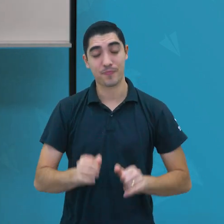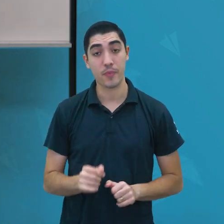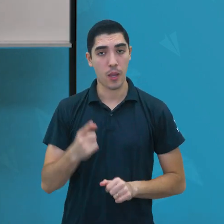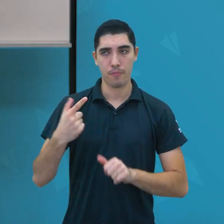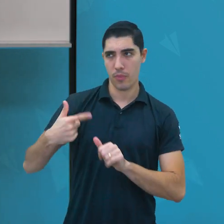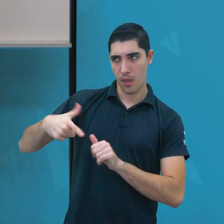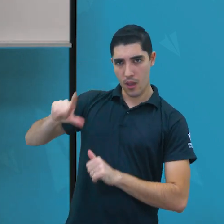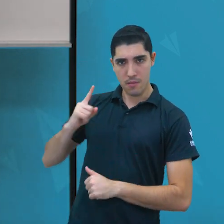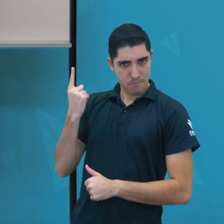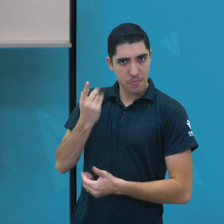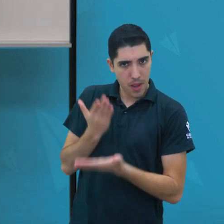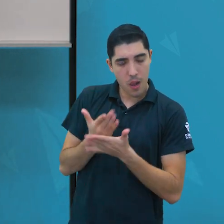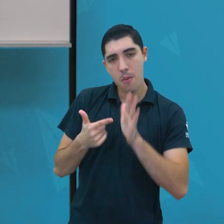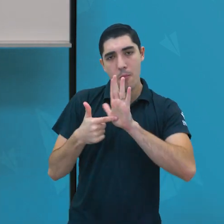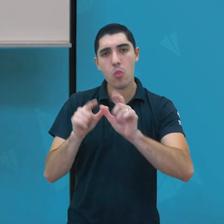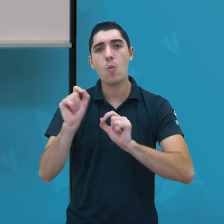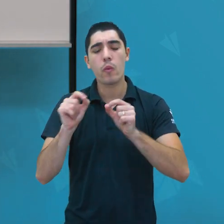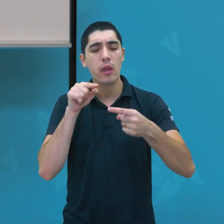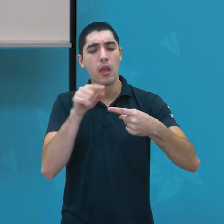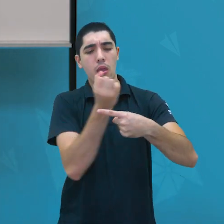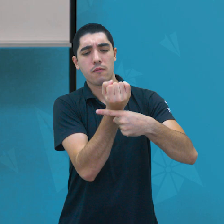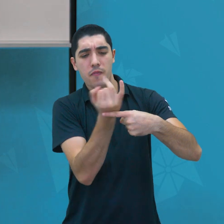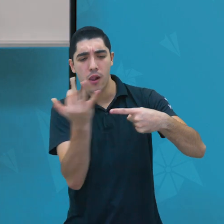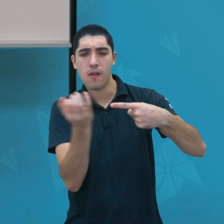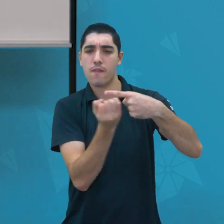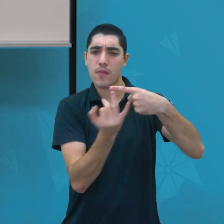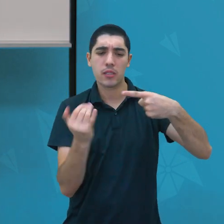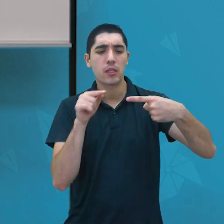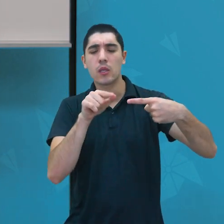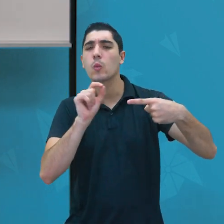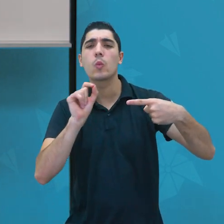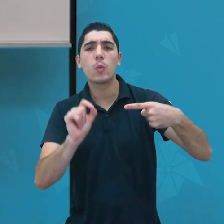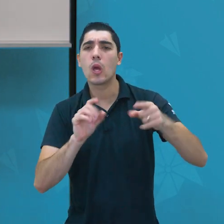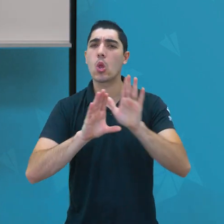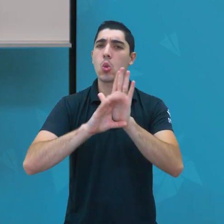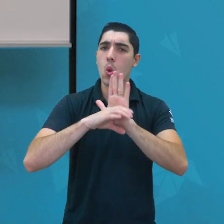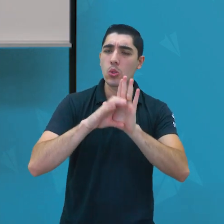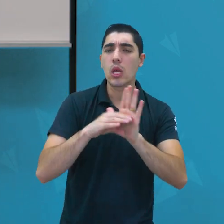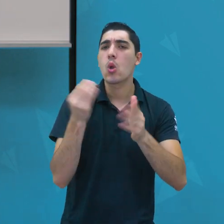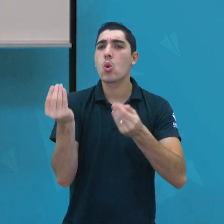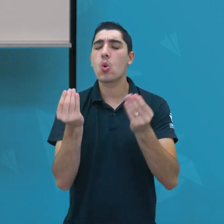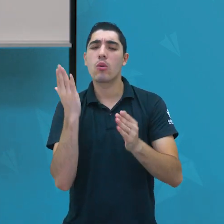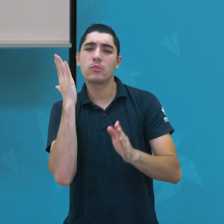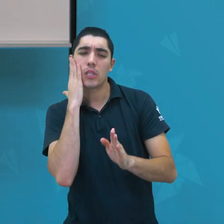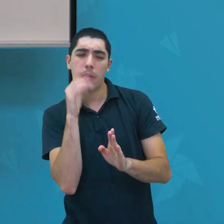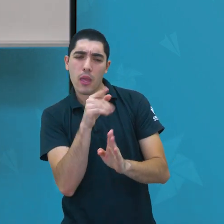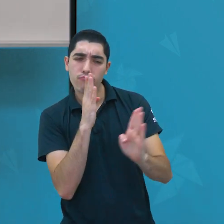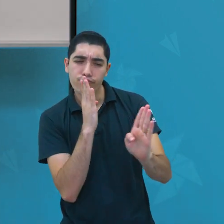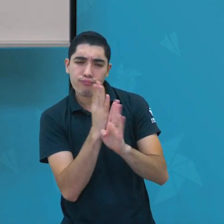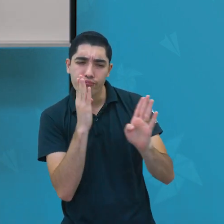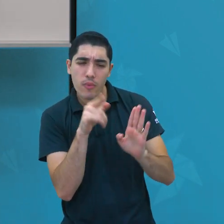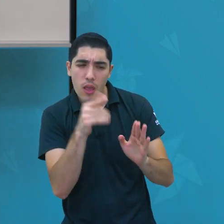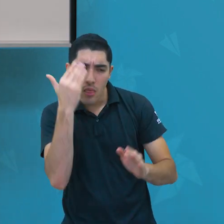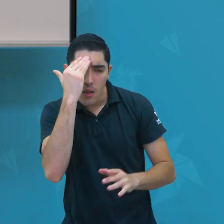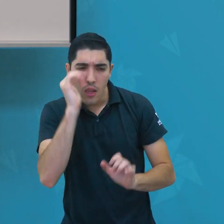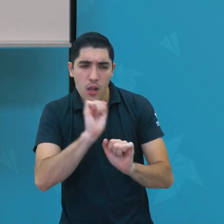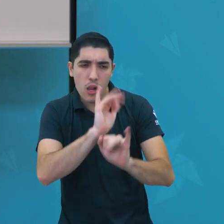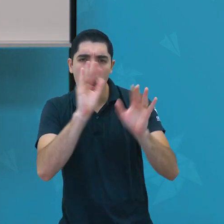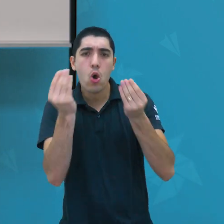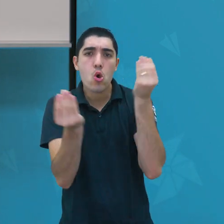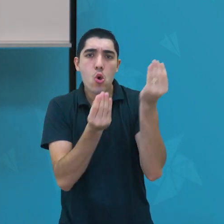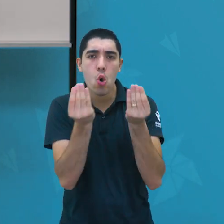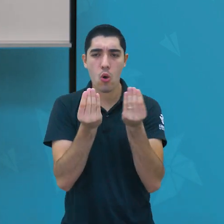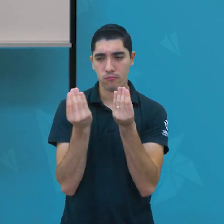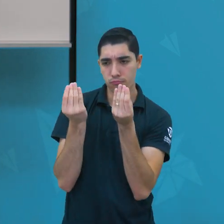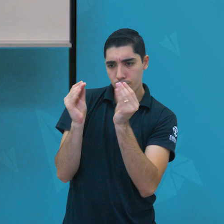aula sobre a definição de frações, o conceito de frações, como identificar uma fração, visualizar, escrever uma